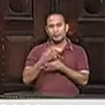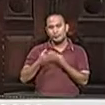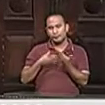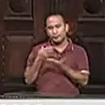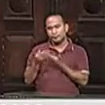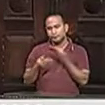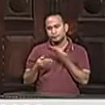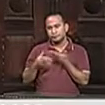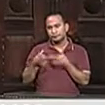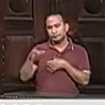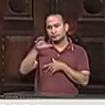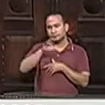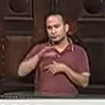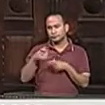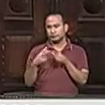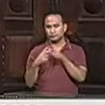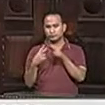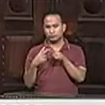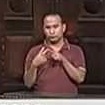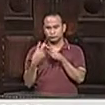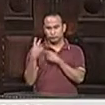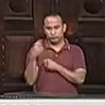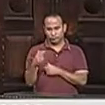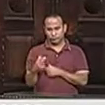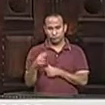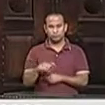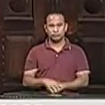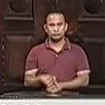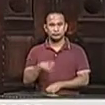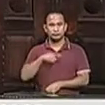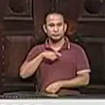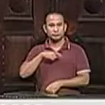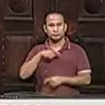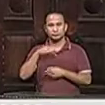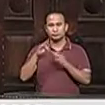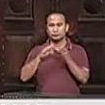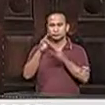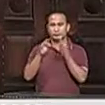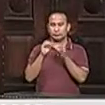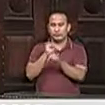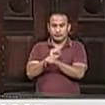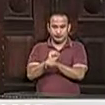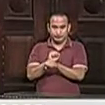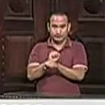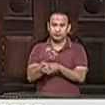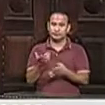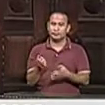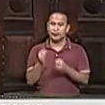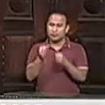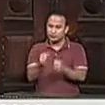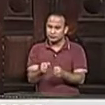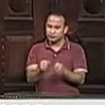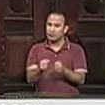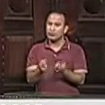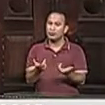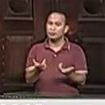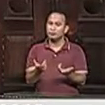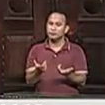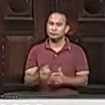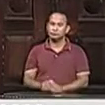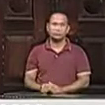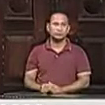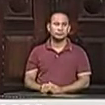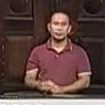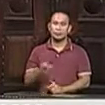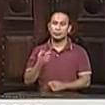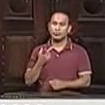nessas regiões, nessas duas unidades, tenham seu tratamento interrompido, podendo induzir a quadros